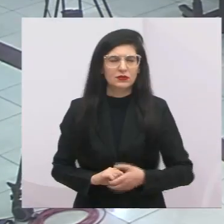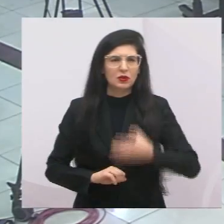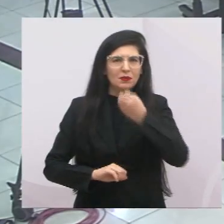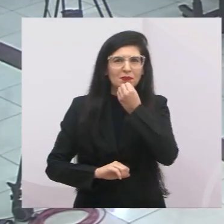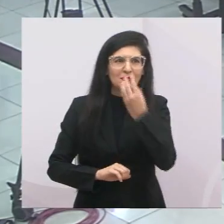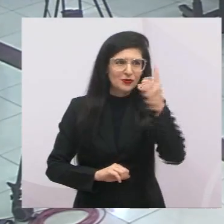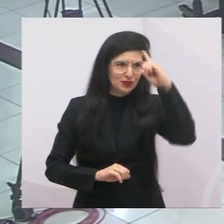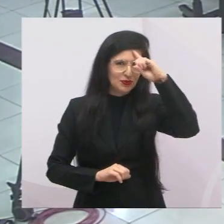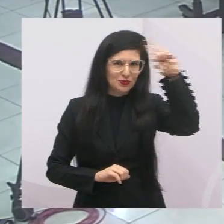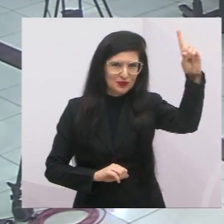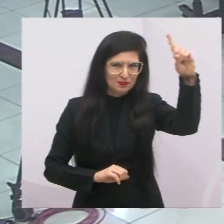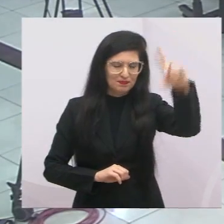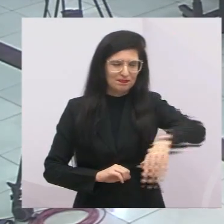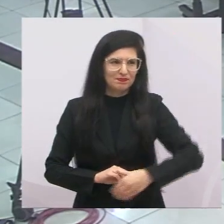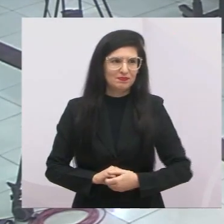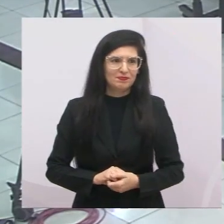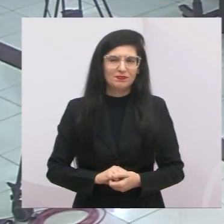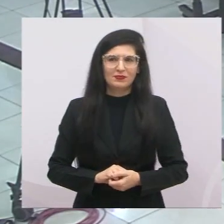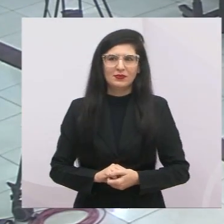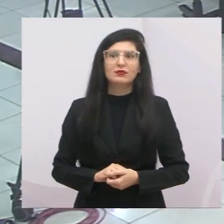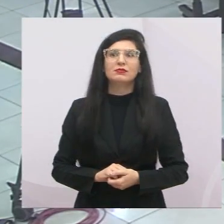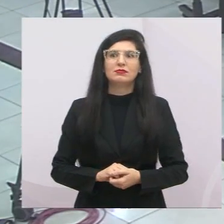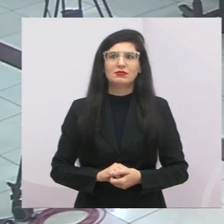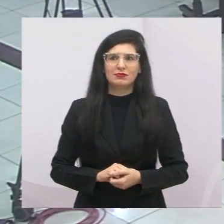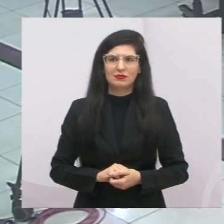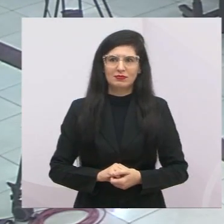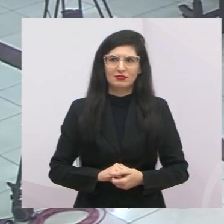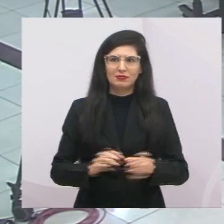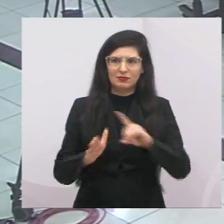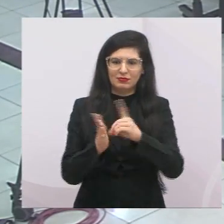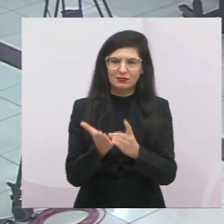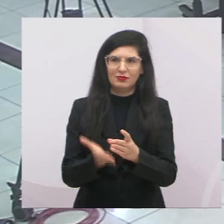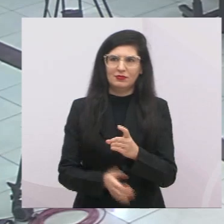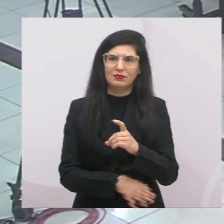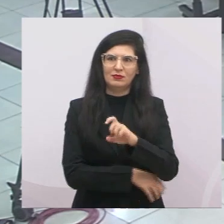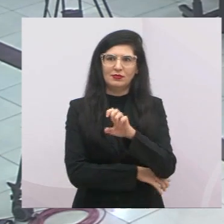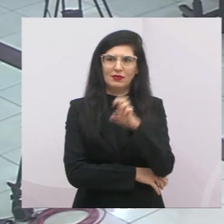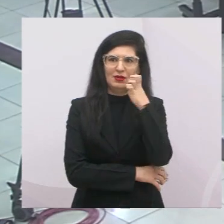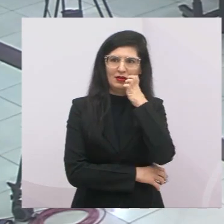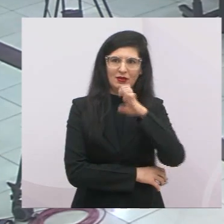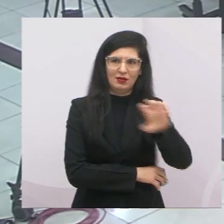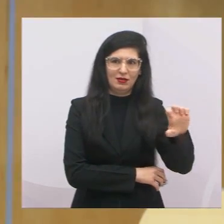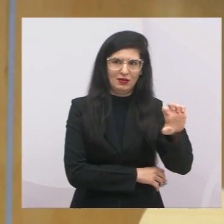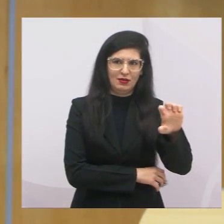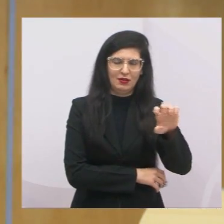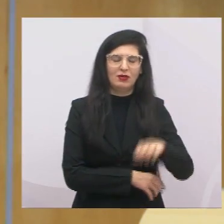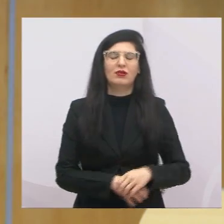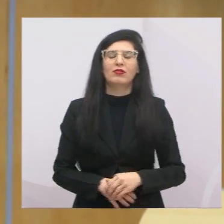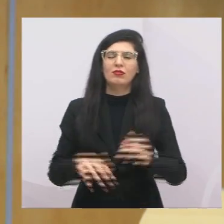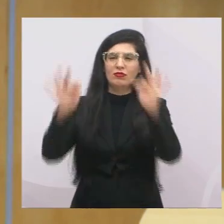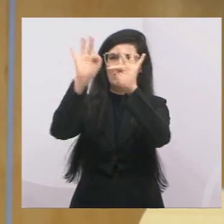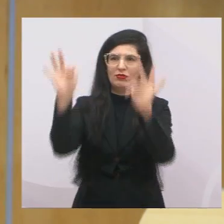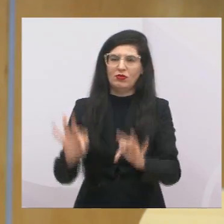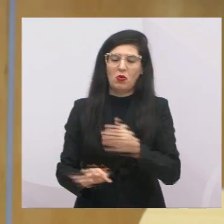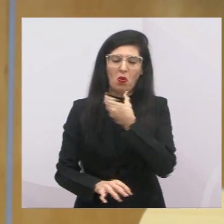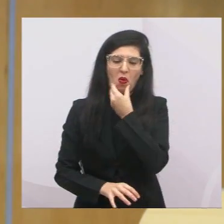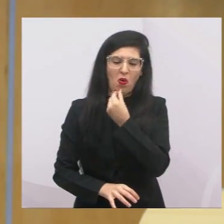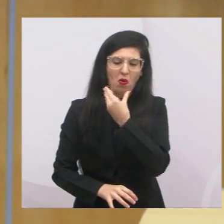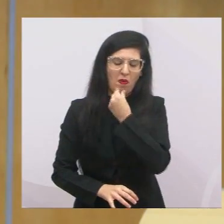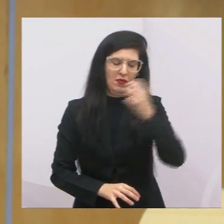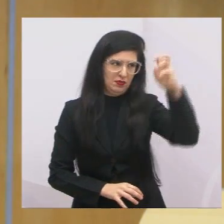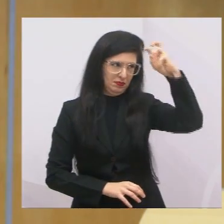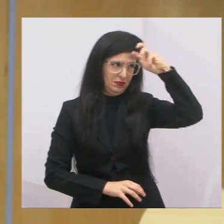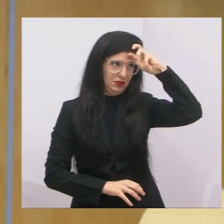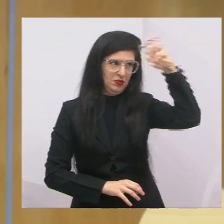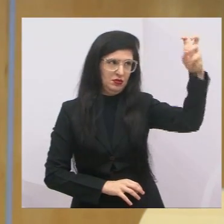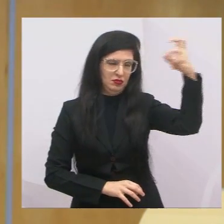Bom dia. Livro do Eclesiástico. Feliz o homem que persevera na sabedoria,